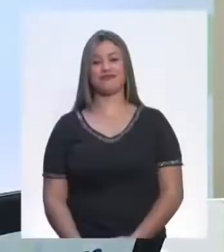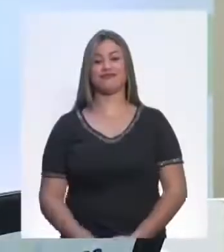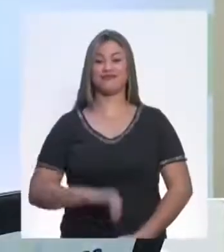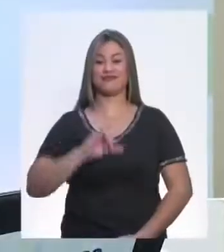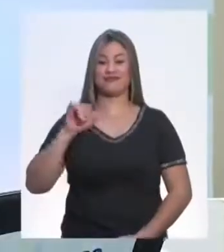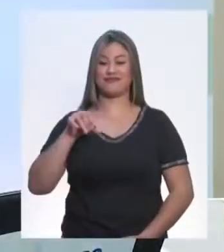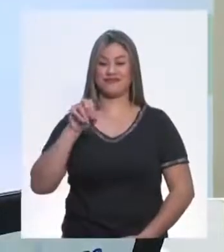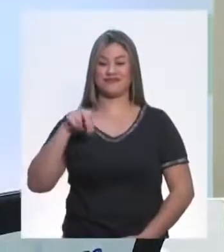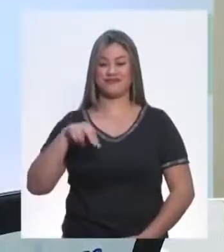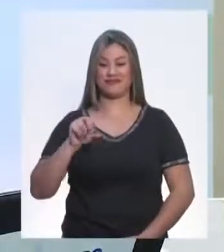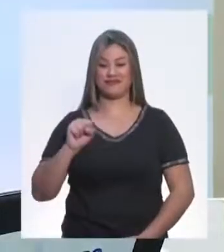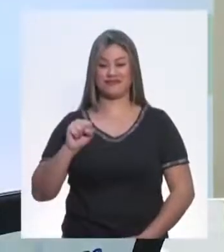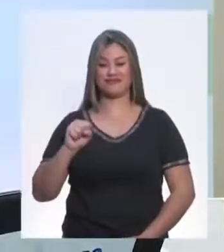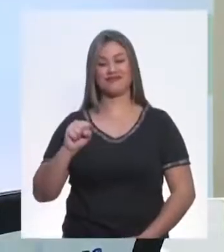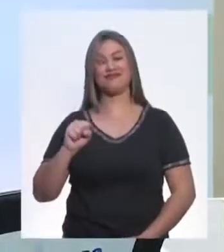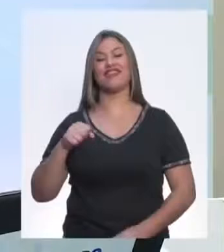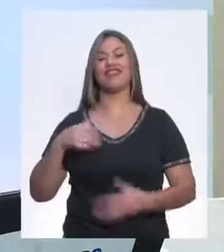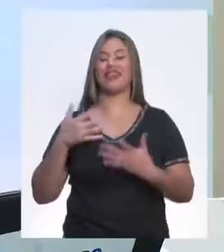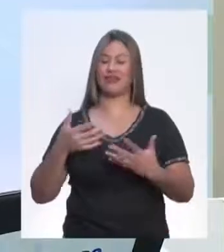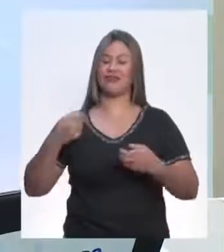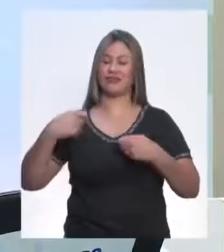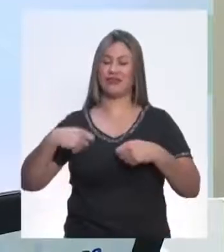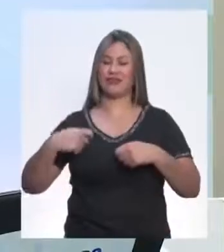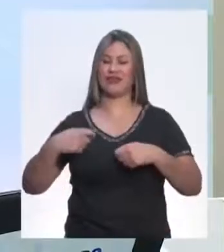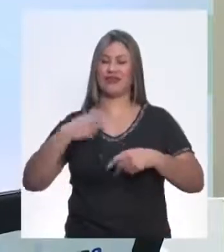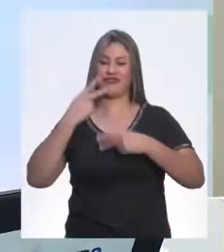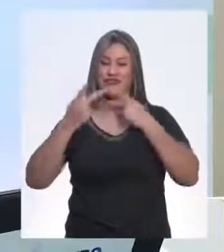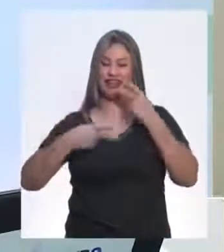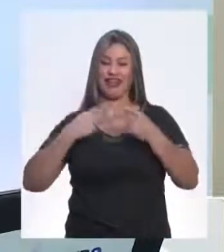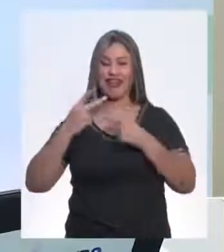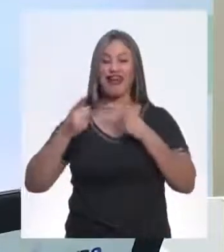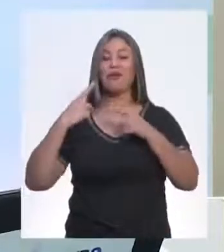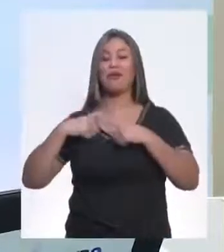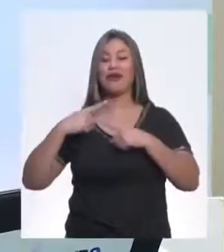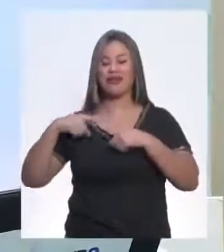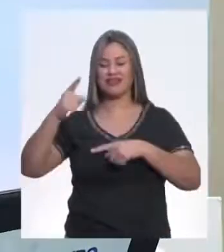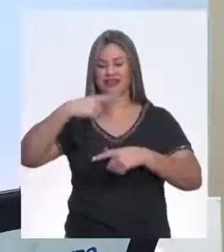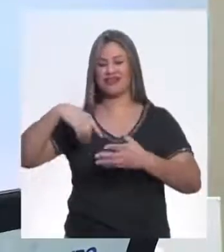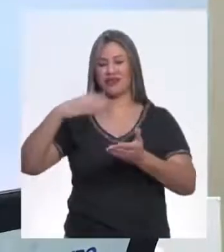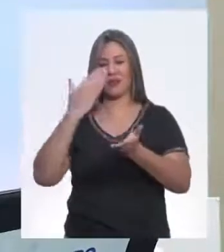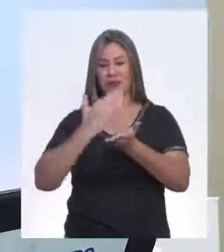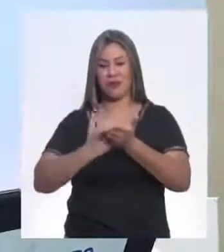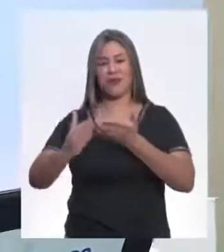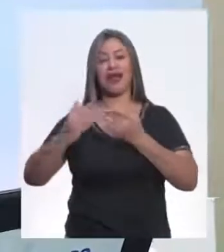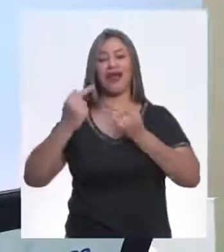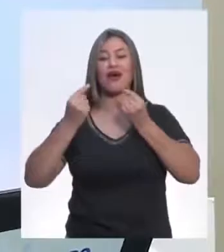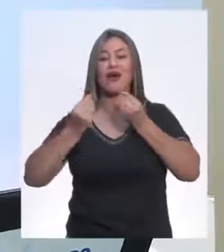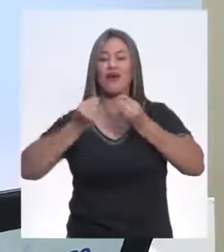Jonas, eu vou ser obrigada a admitir que é assim. A gente já começa rindo, né? Mas